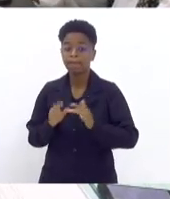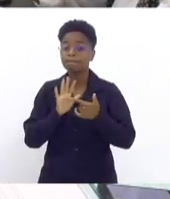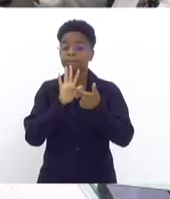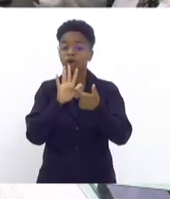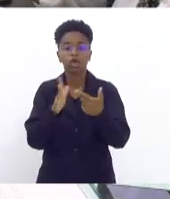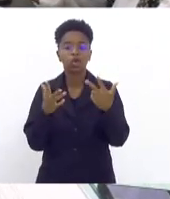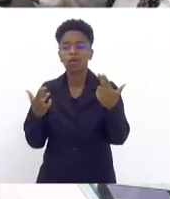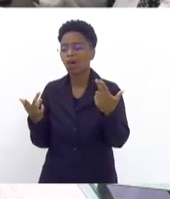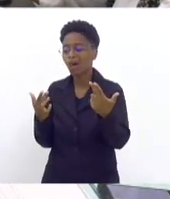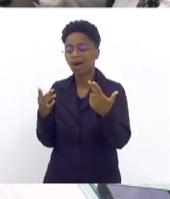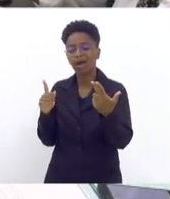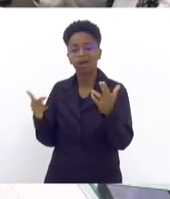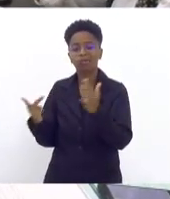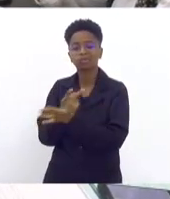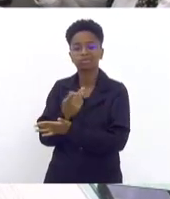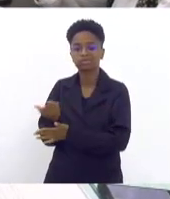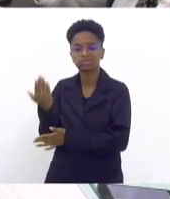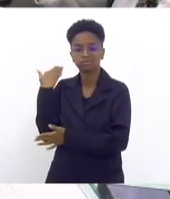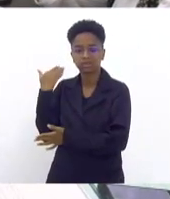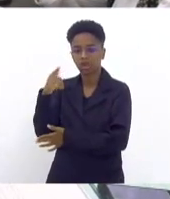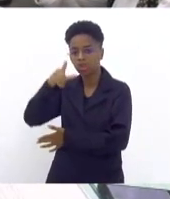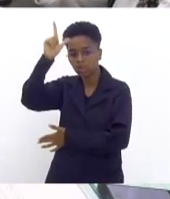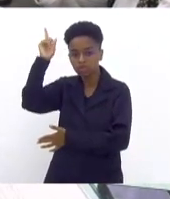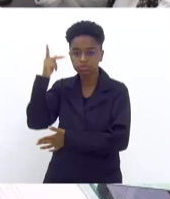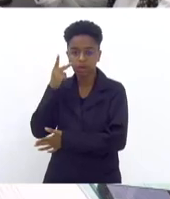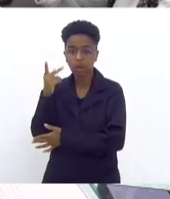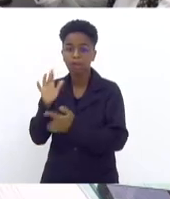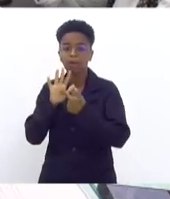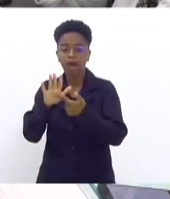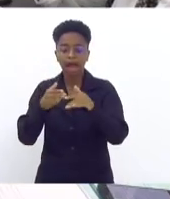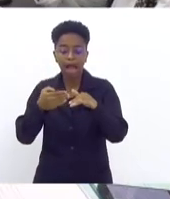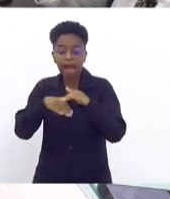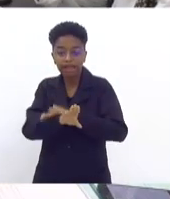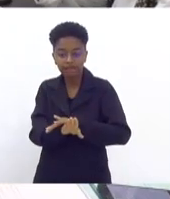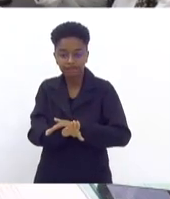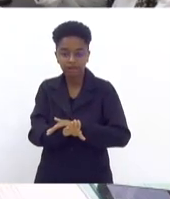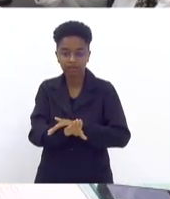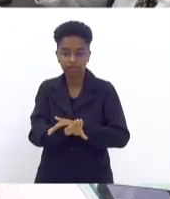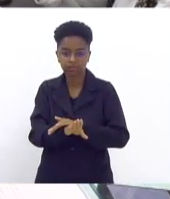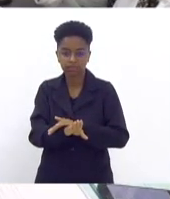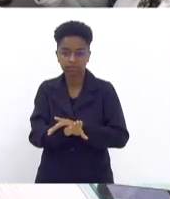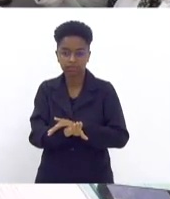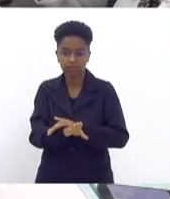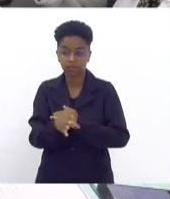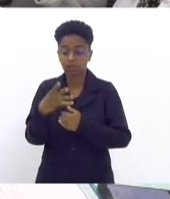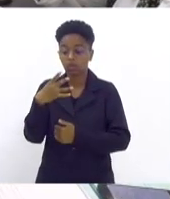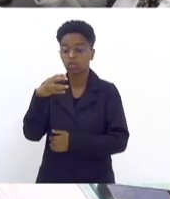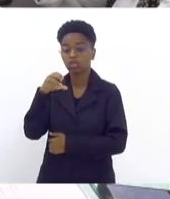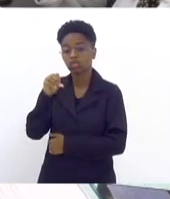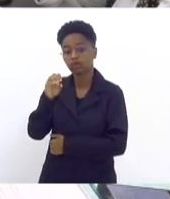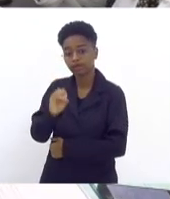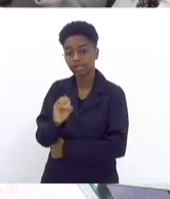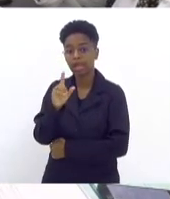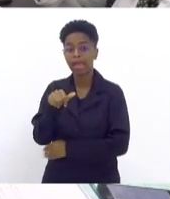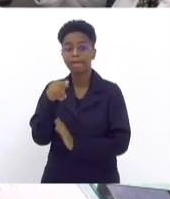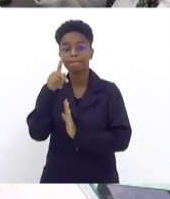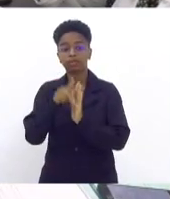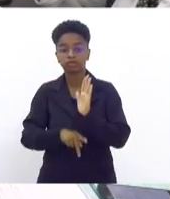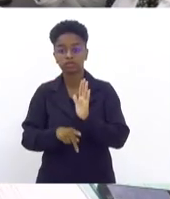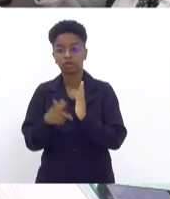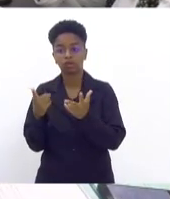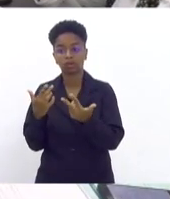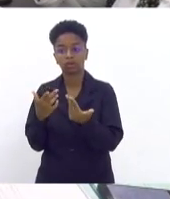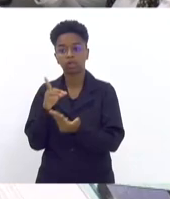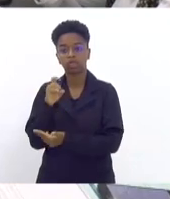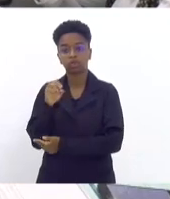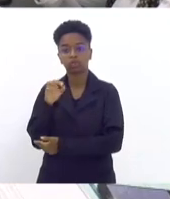mesma coisa que o deputado Luiz Paulo falou antes, ele consta como arquivado. Mas esse 490 era o projeto de autoria do irmão do autor, que era o